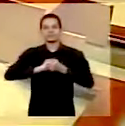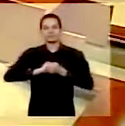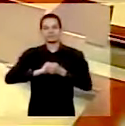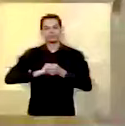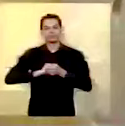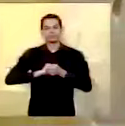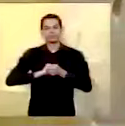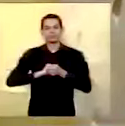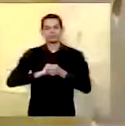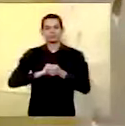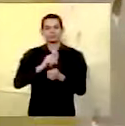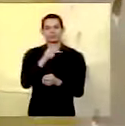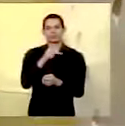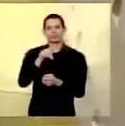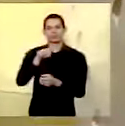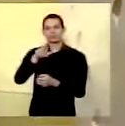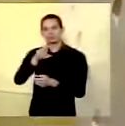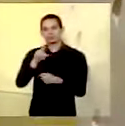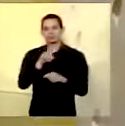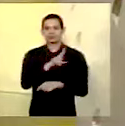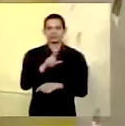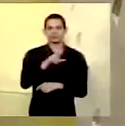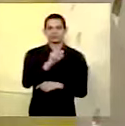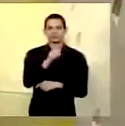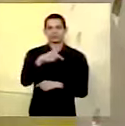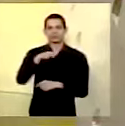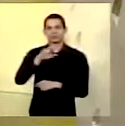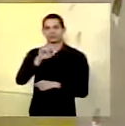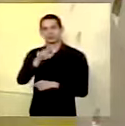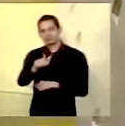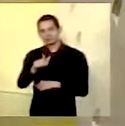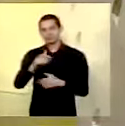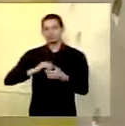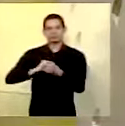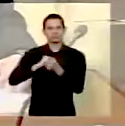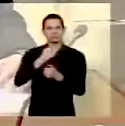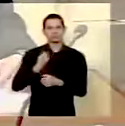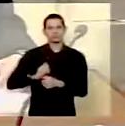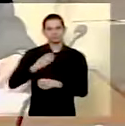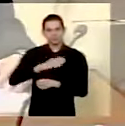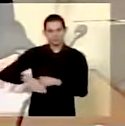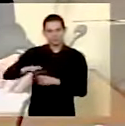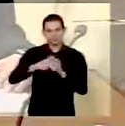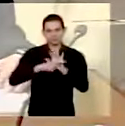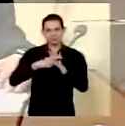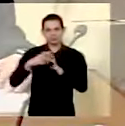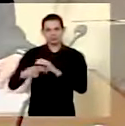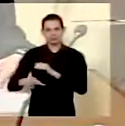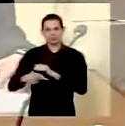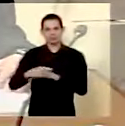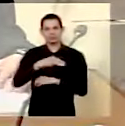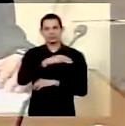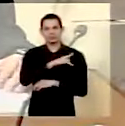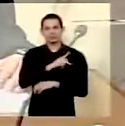ilustre Procuradora-Geral da República, Raquel Dodge, na pessoa de quem cumprimento a todos os membros do Ministério Público. Cumprimento